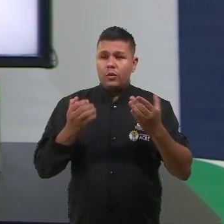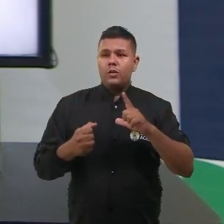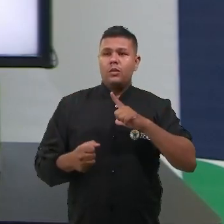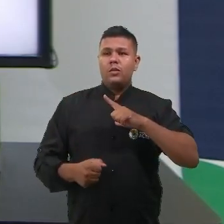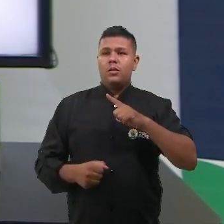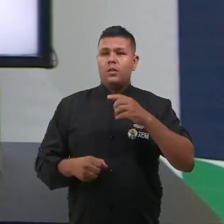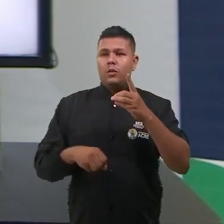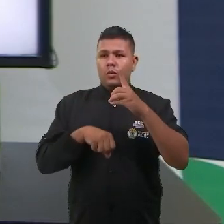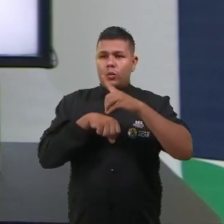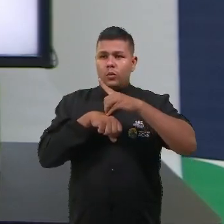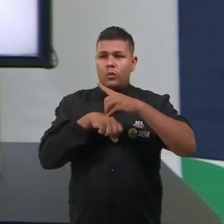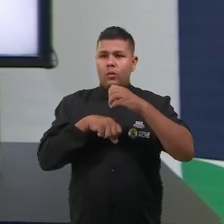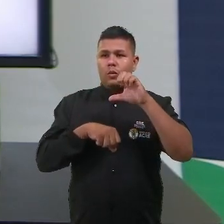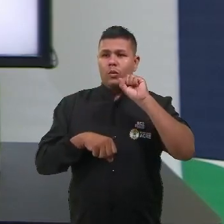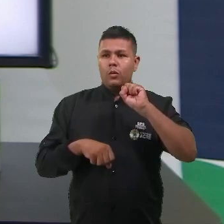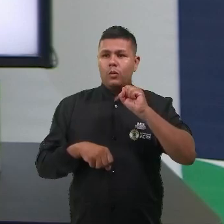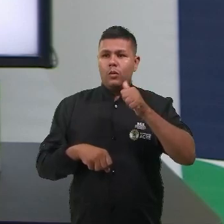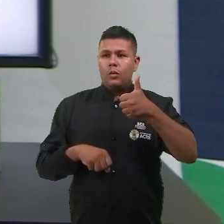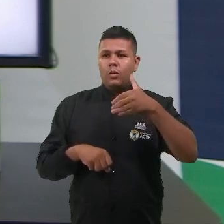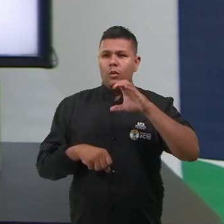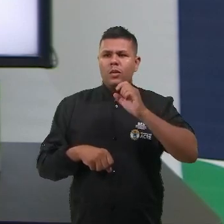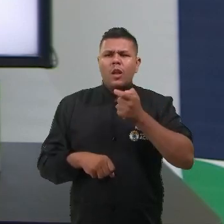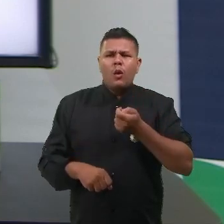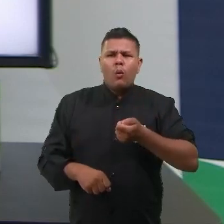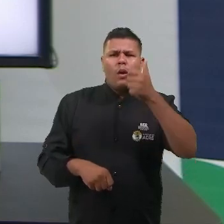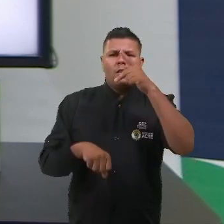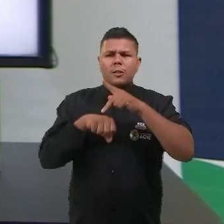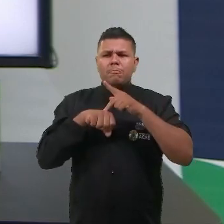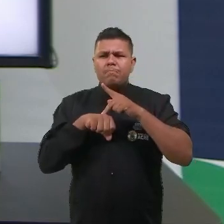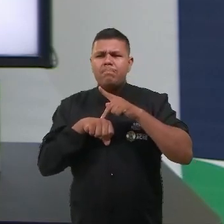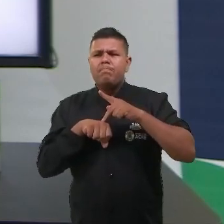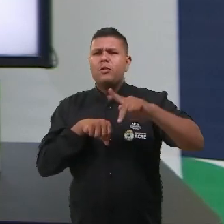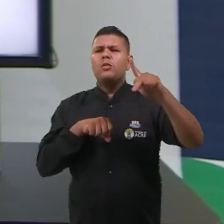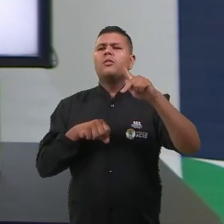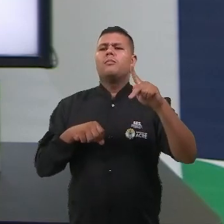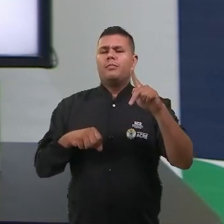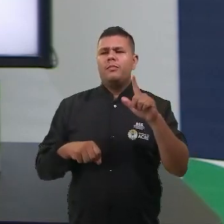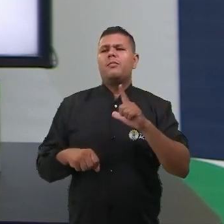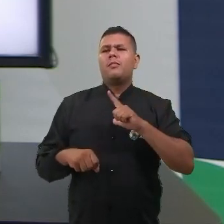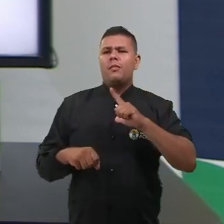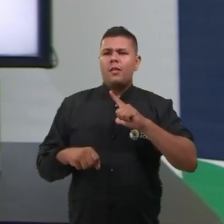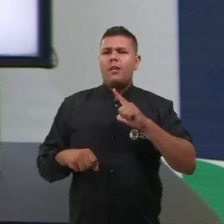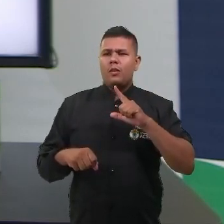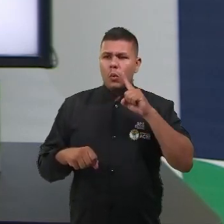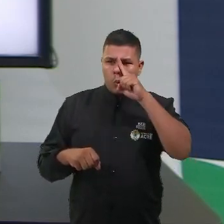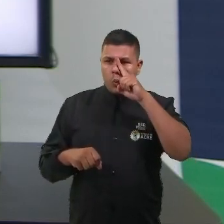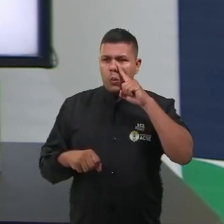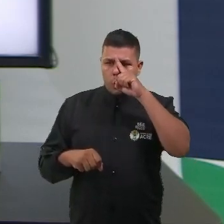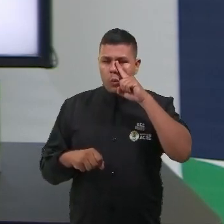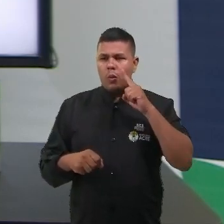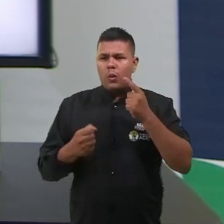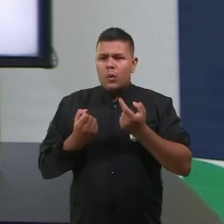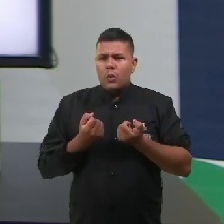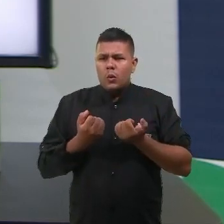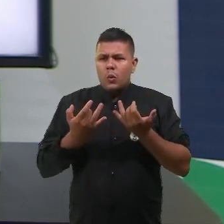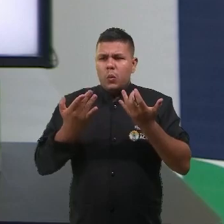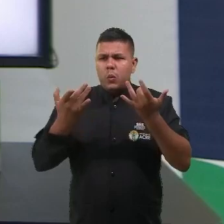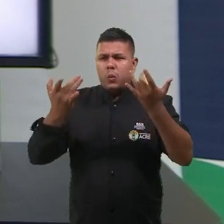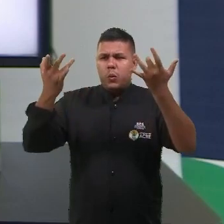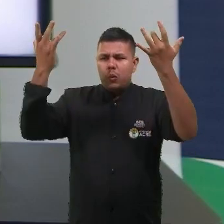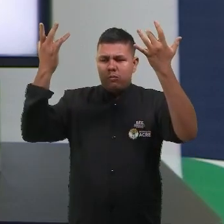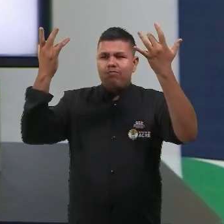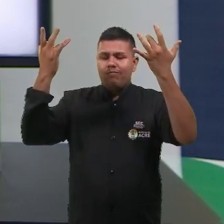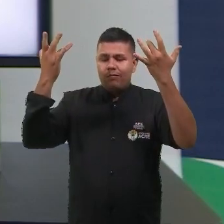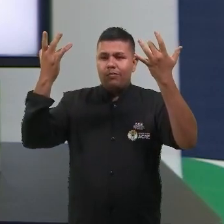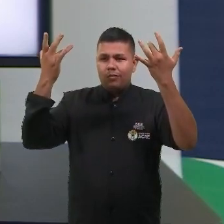S10. Então, o diesel quase puro, mas que ainda oferece risco por ter um grau de poluição mais alta do